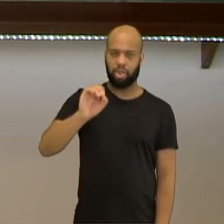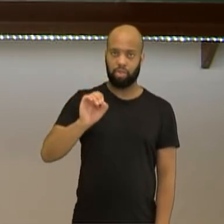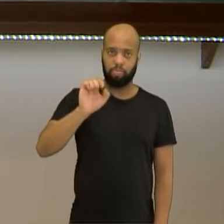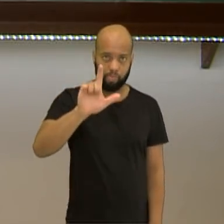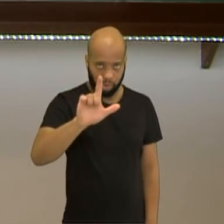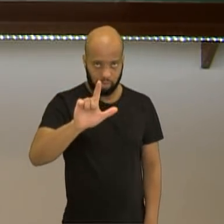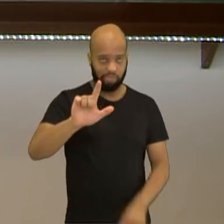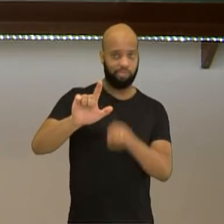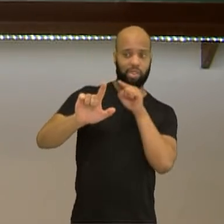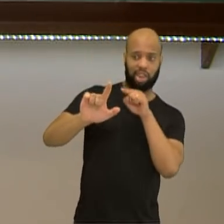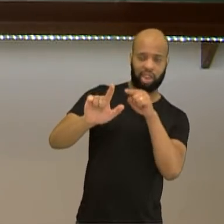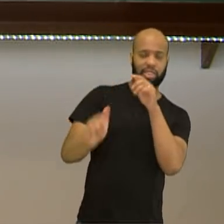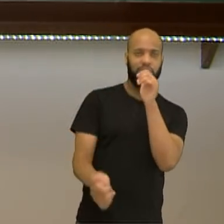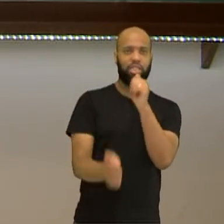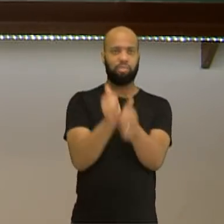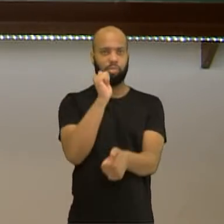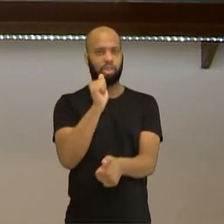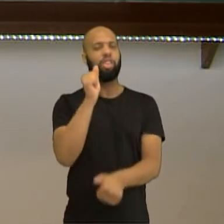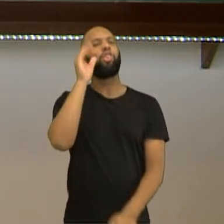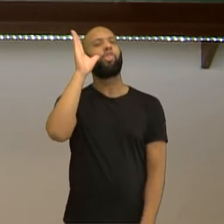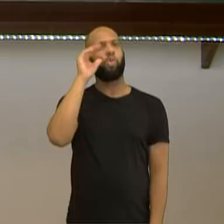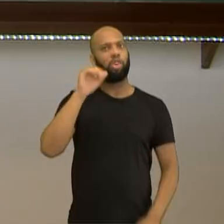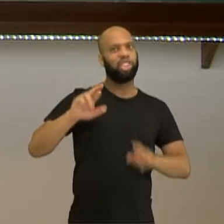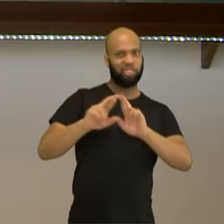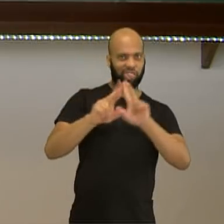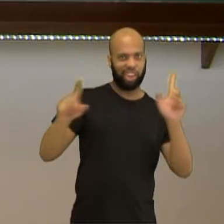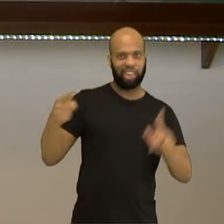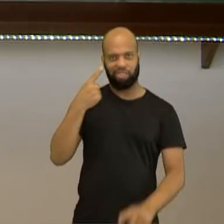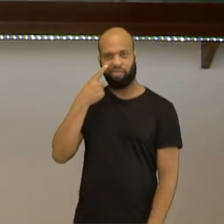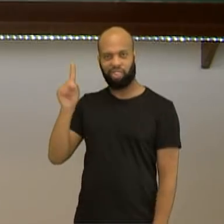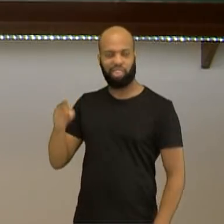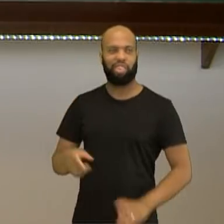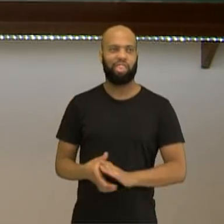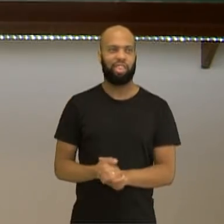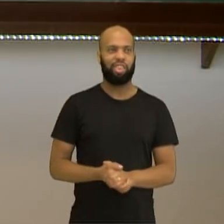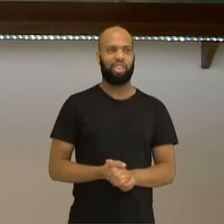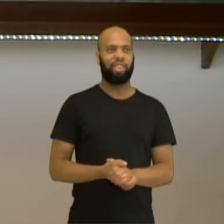Esse esporte é bem curioso. Vamos lá conhecer?